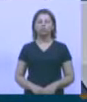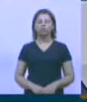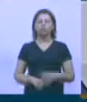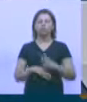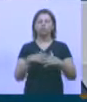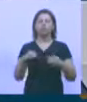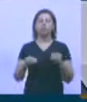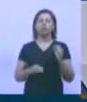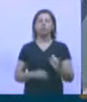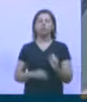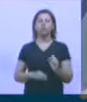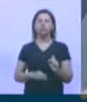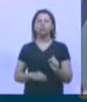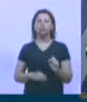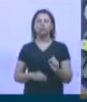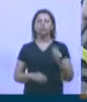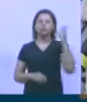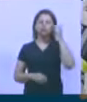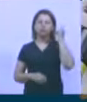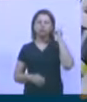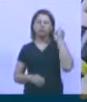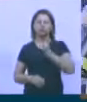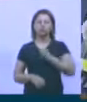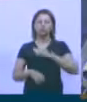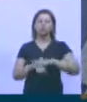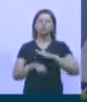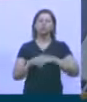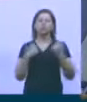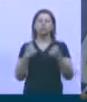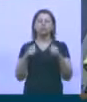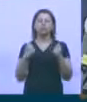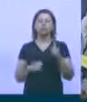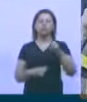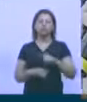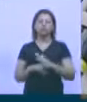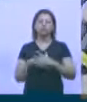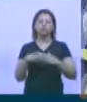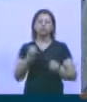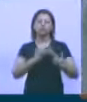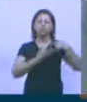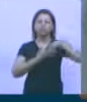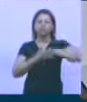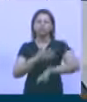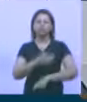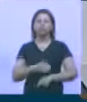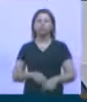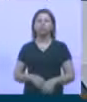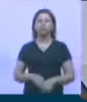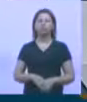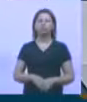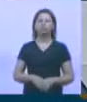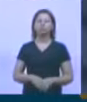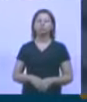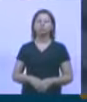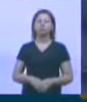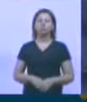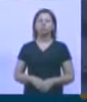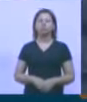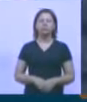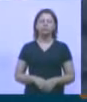que normalmente a gente mais precisa é da cura interior. Why is inner healing